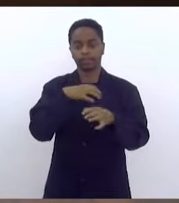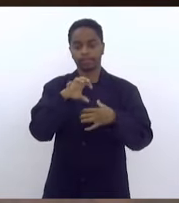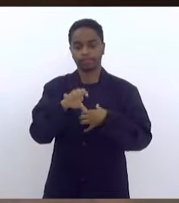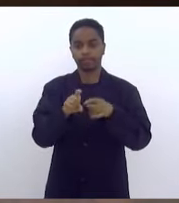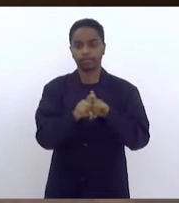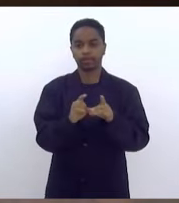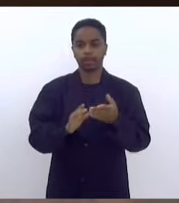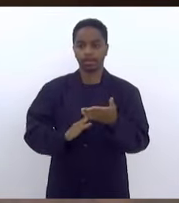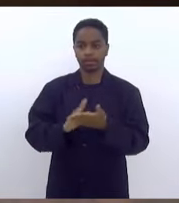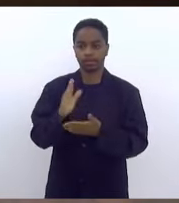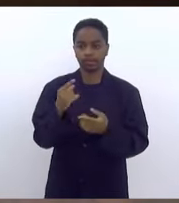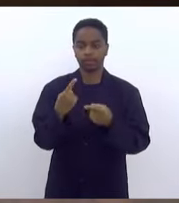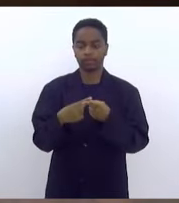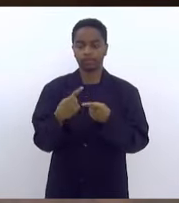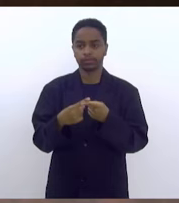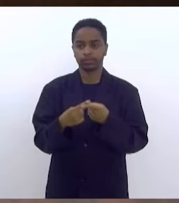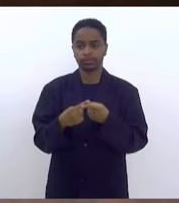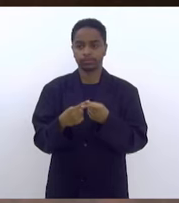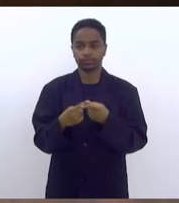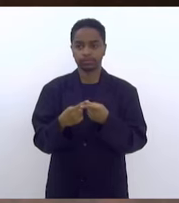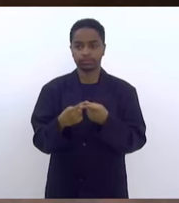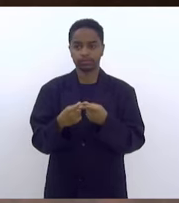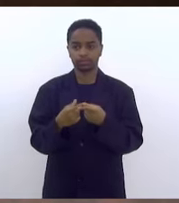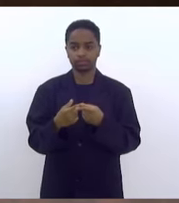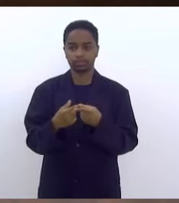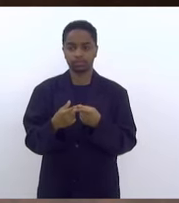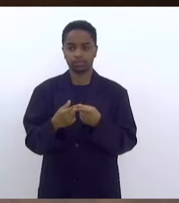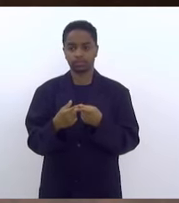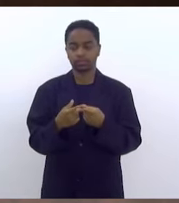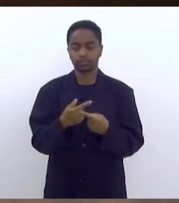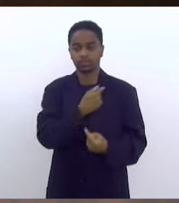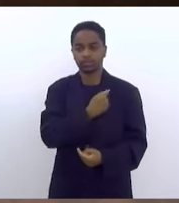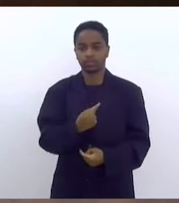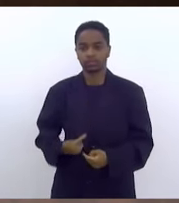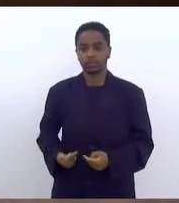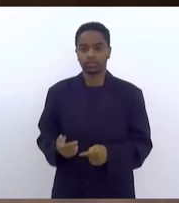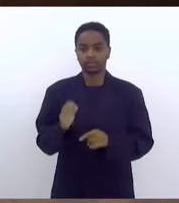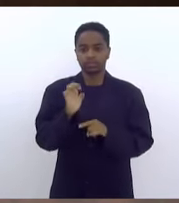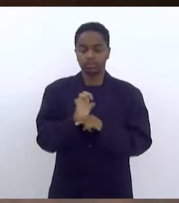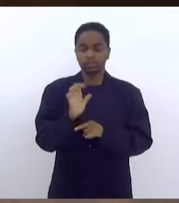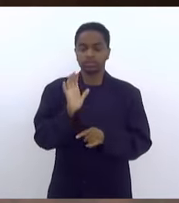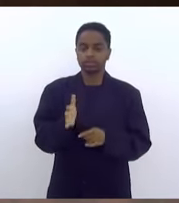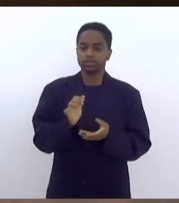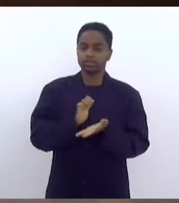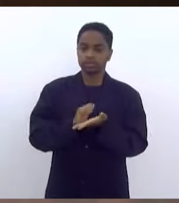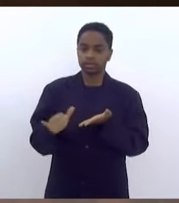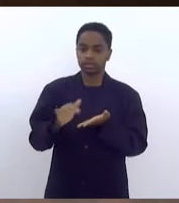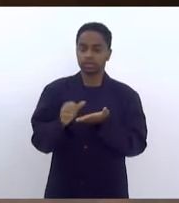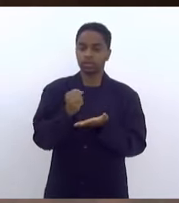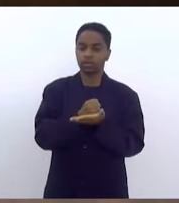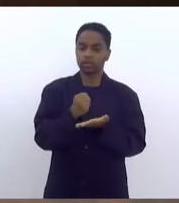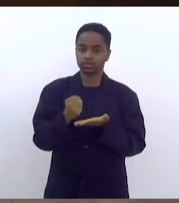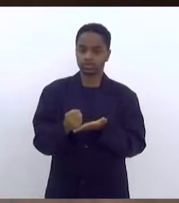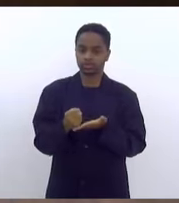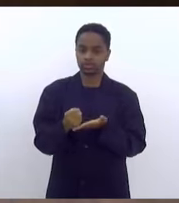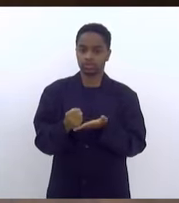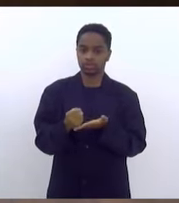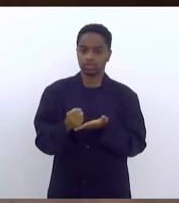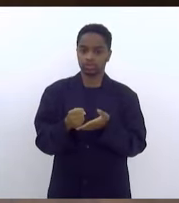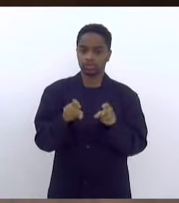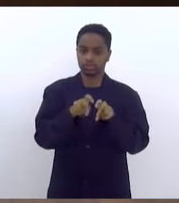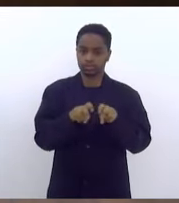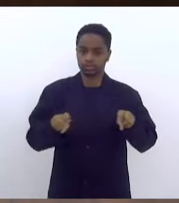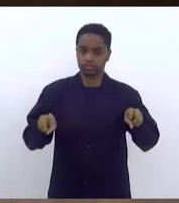aprove, porque o governo do Estado já teve um gasto contratando a banca.